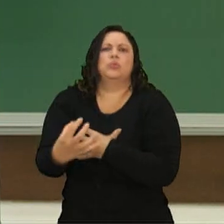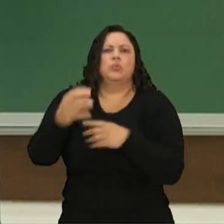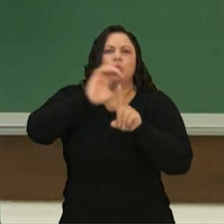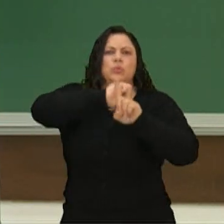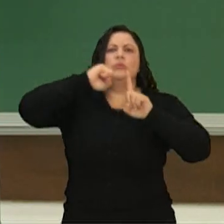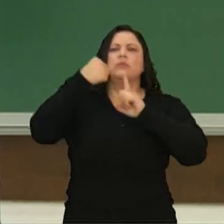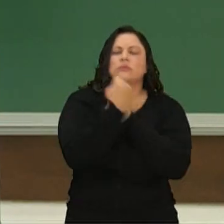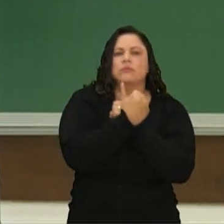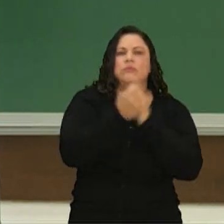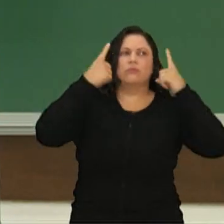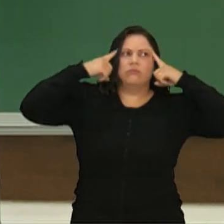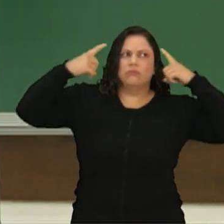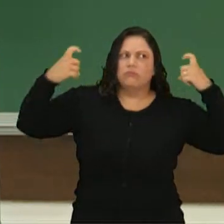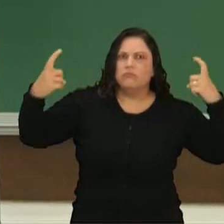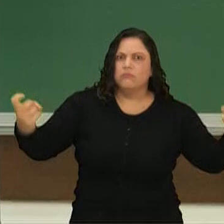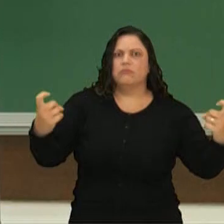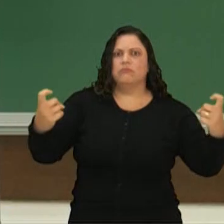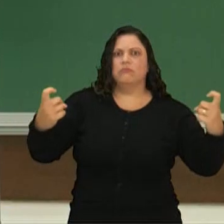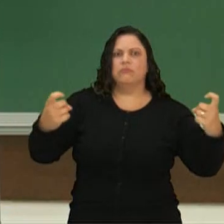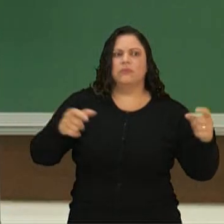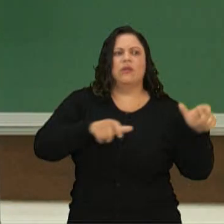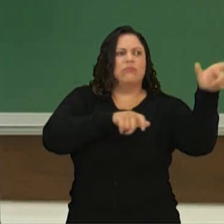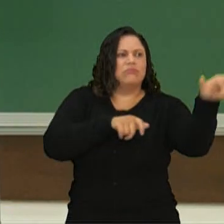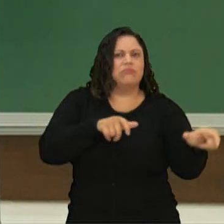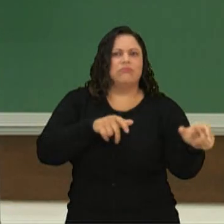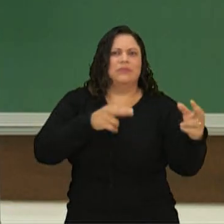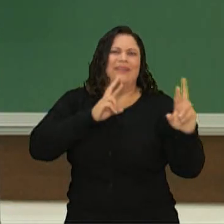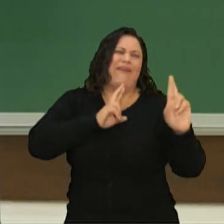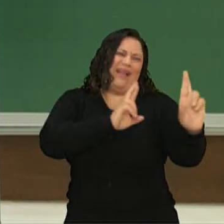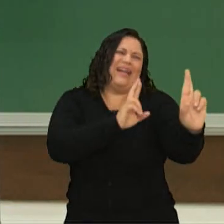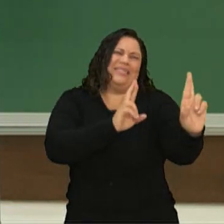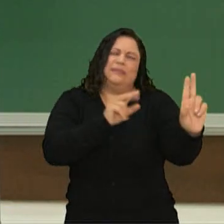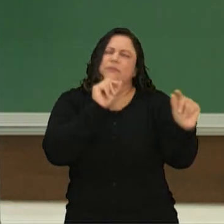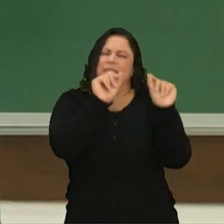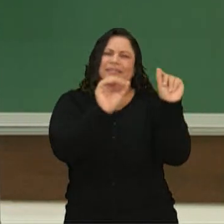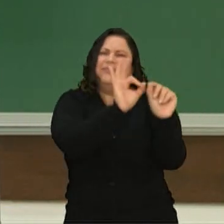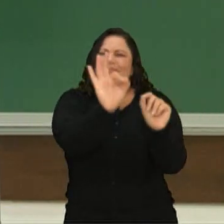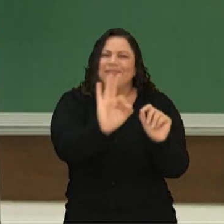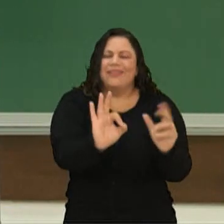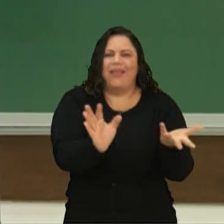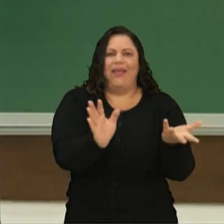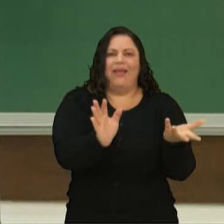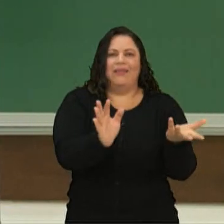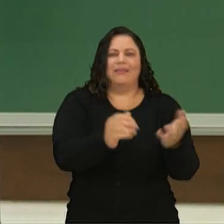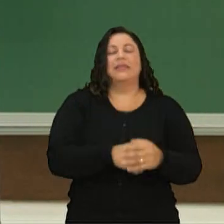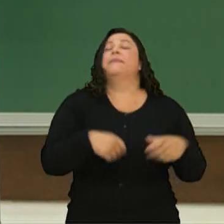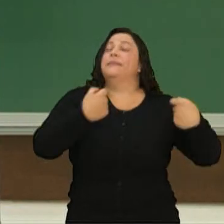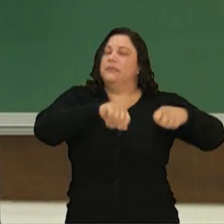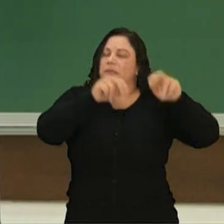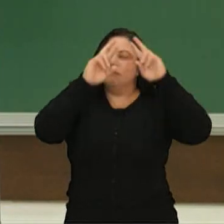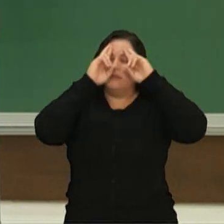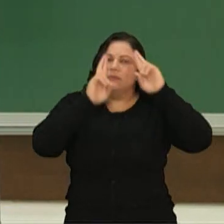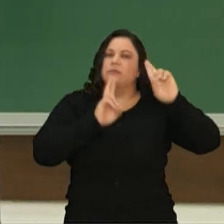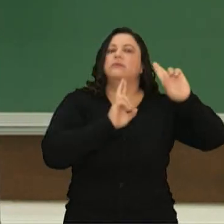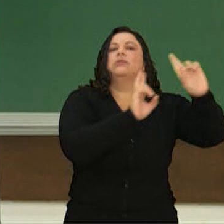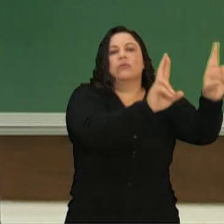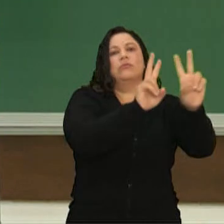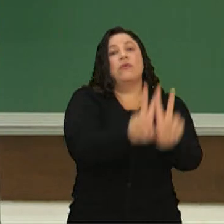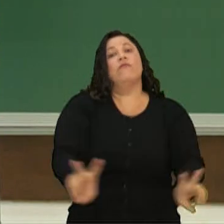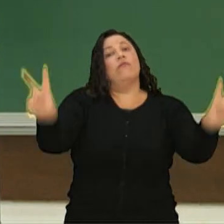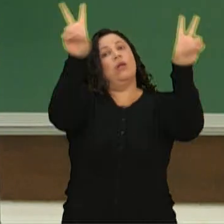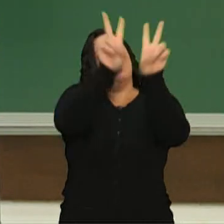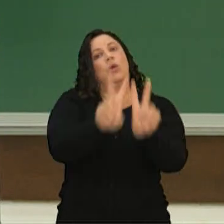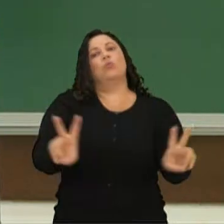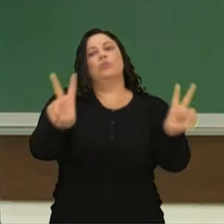próximo, desrespeitando as pessoas que eram mais simples, né? E valorizando só